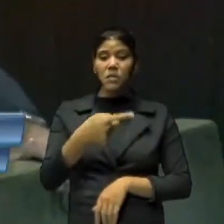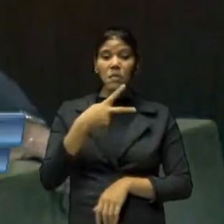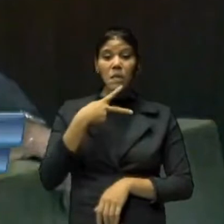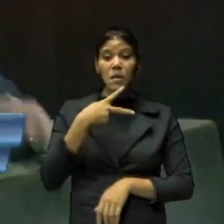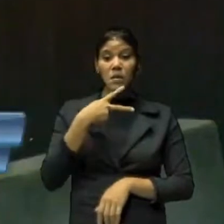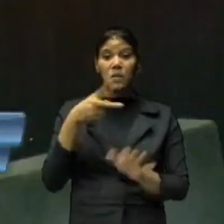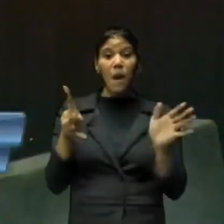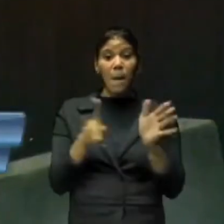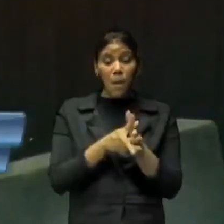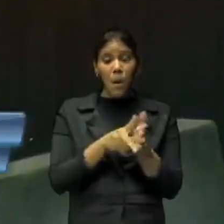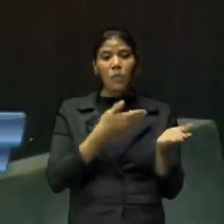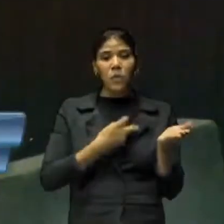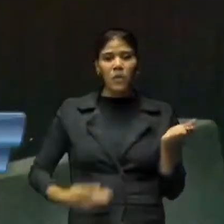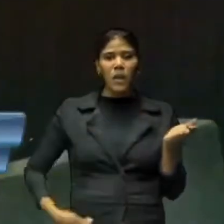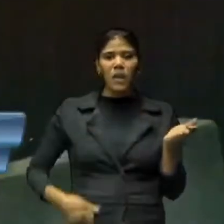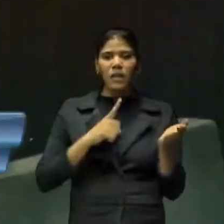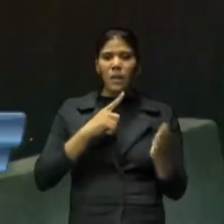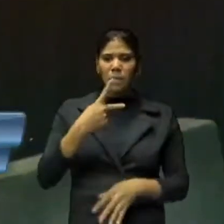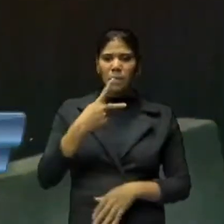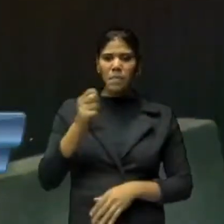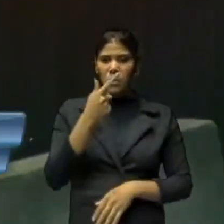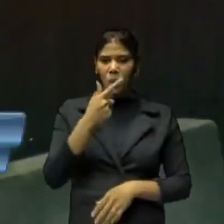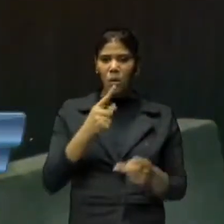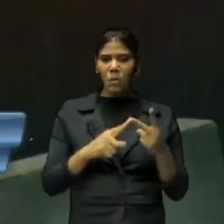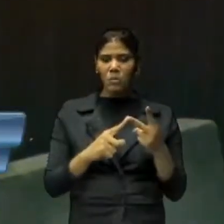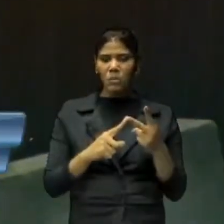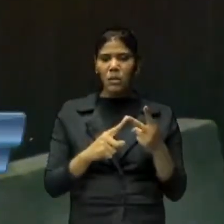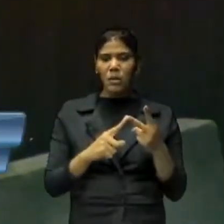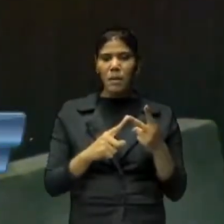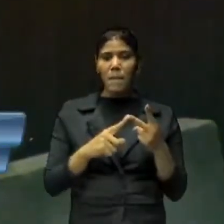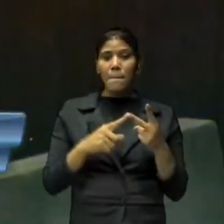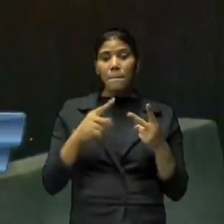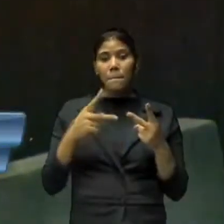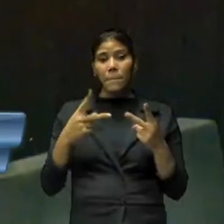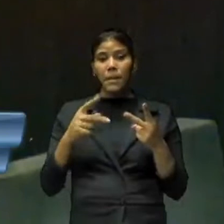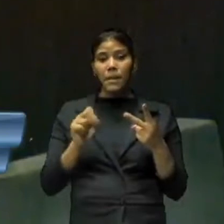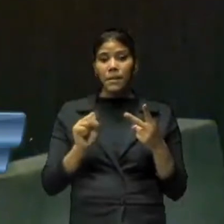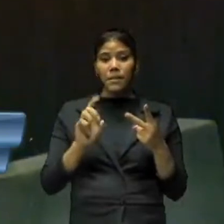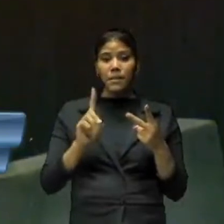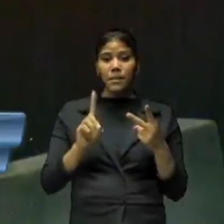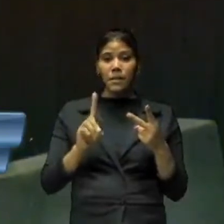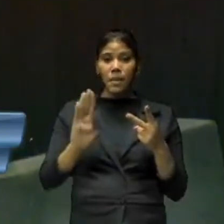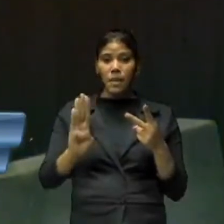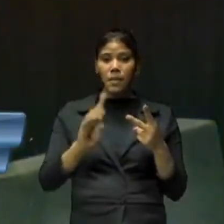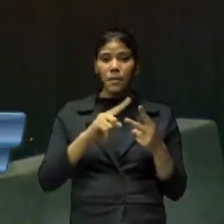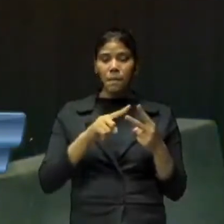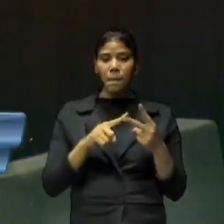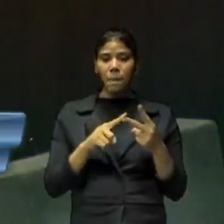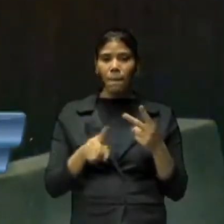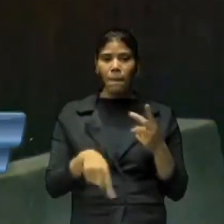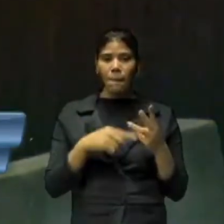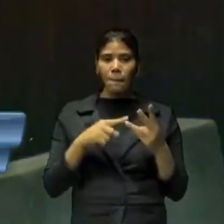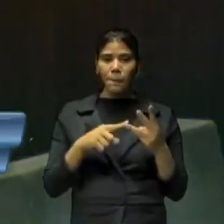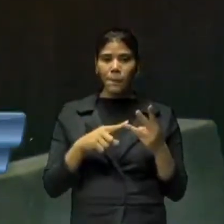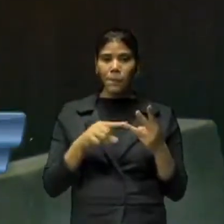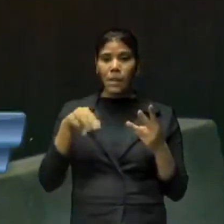partidos. Sobra o PSOL, sobra o PSDB, que já hoje namora muito, está noivo